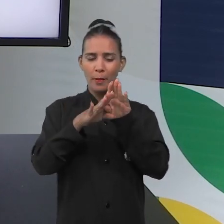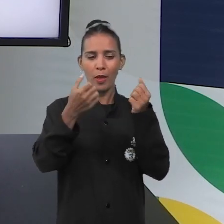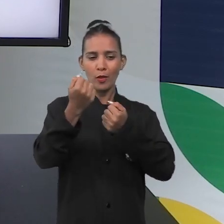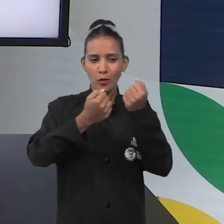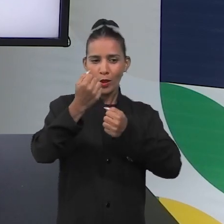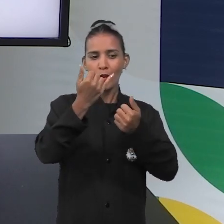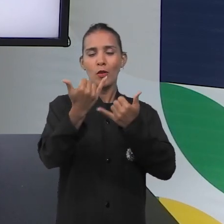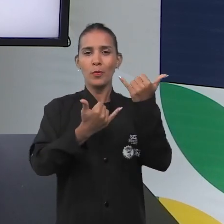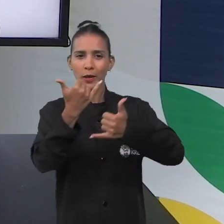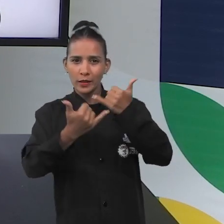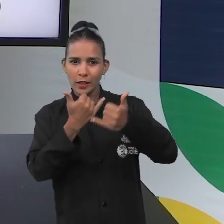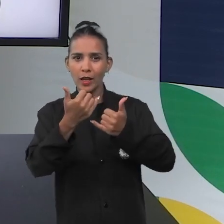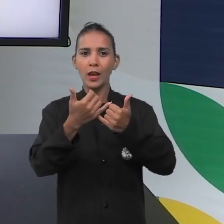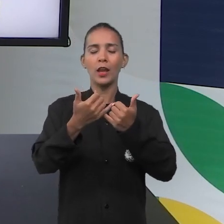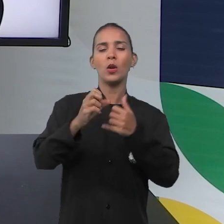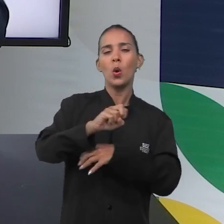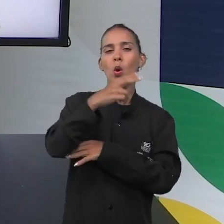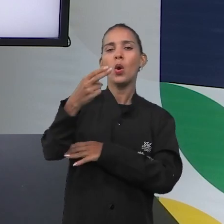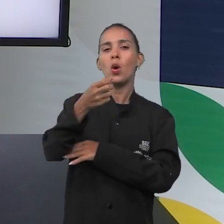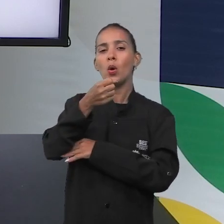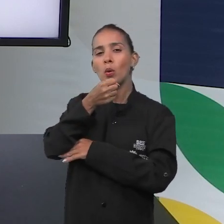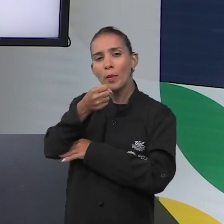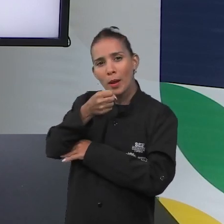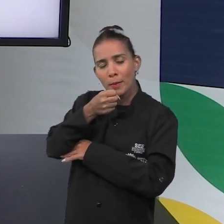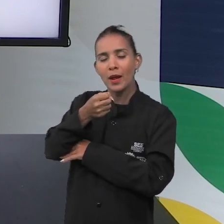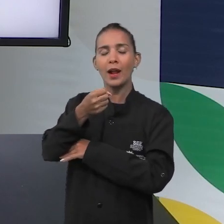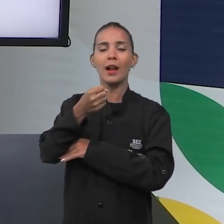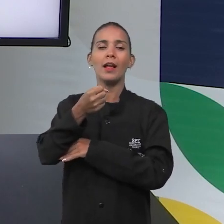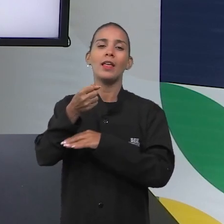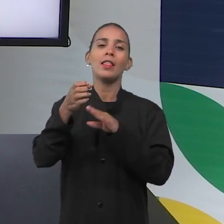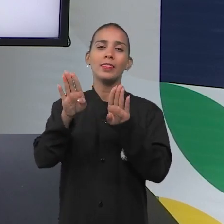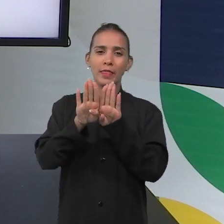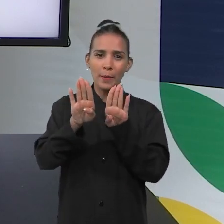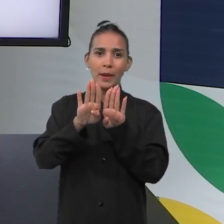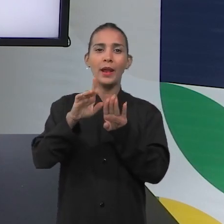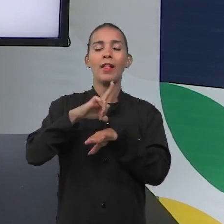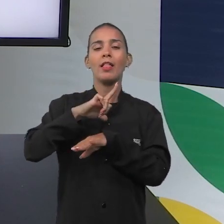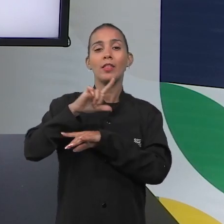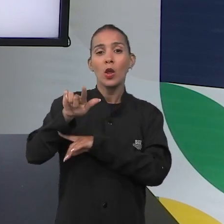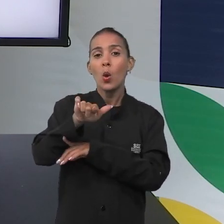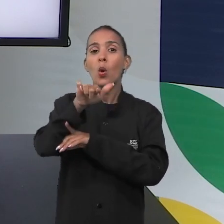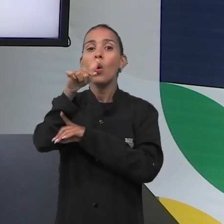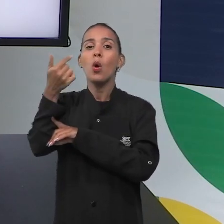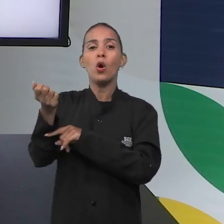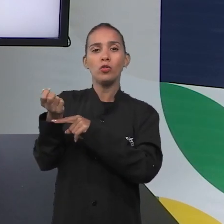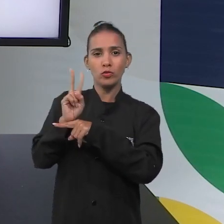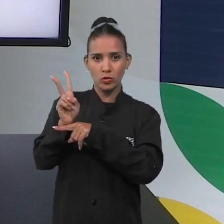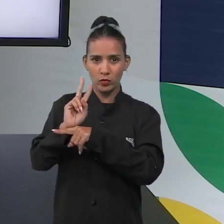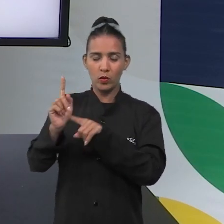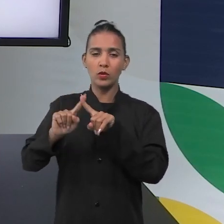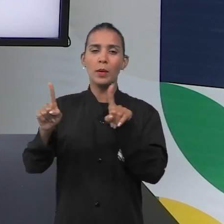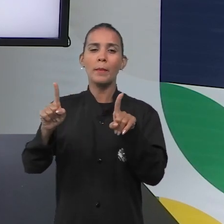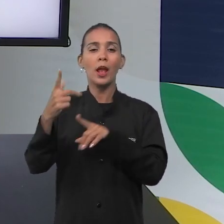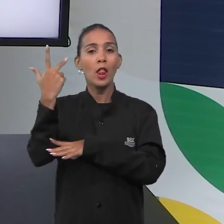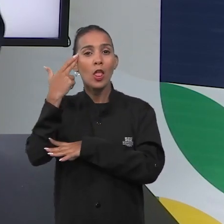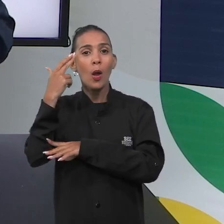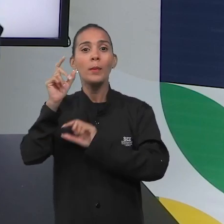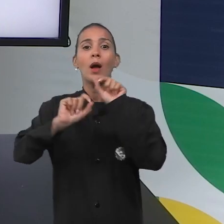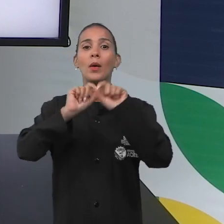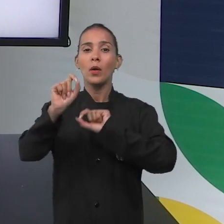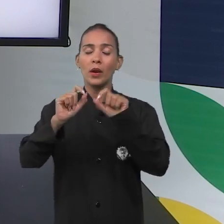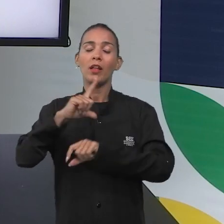remoto, de microfone, aquelas maiorzinhas que são de 12 volts. Mas normalmente as nossas pilhas elas são de